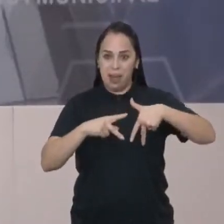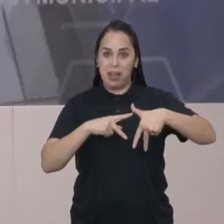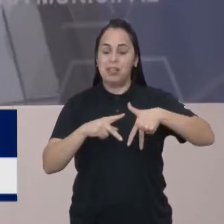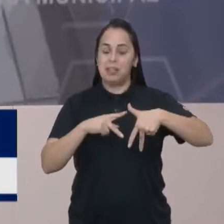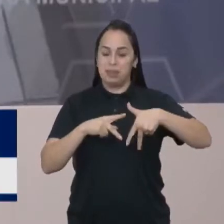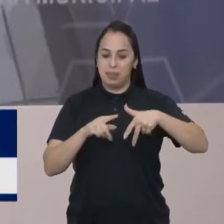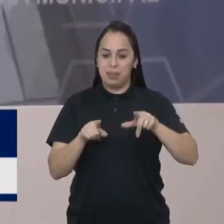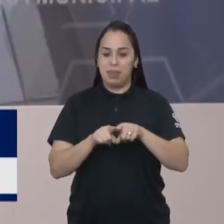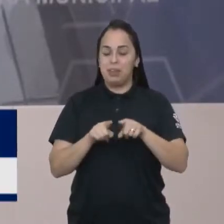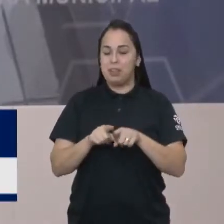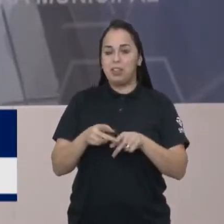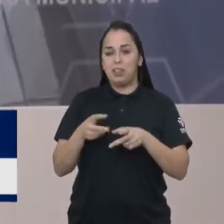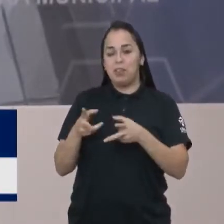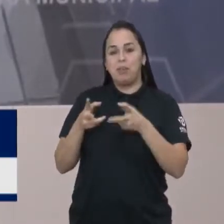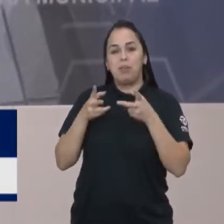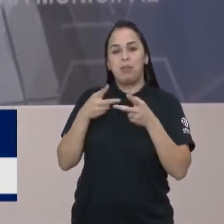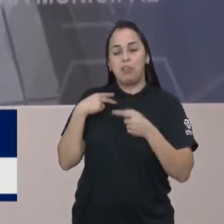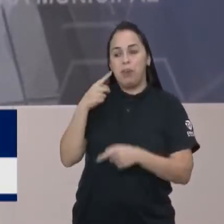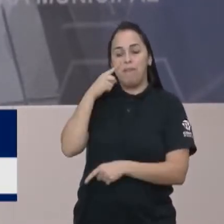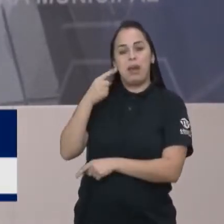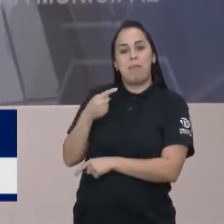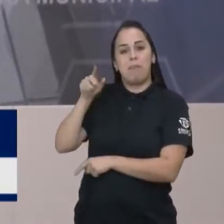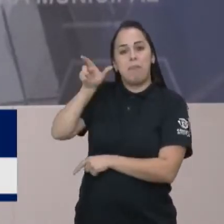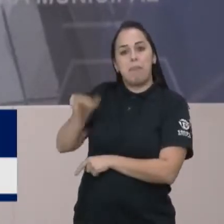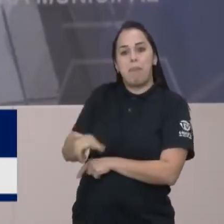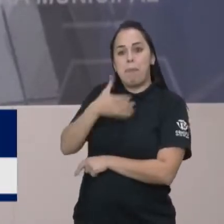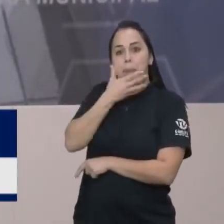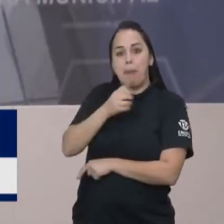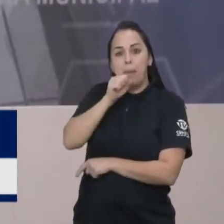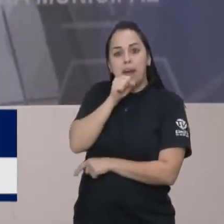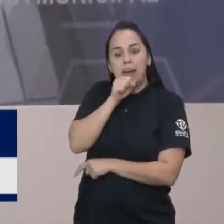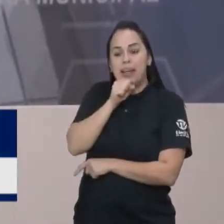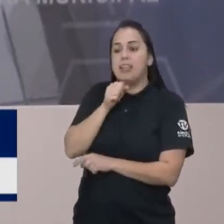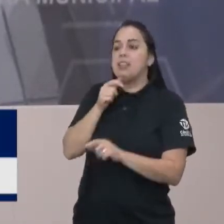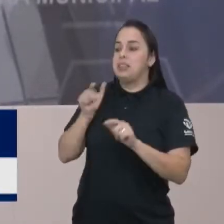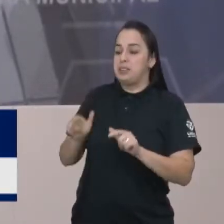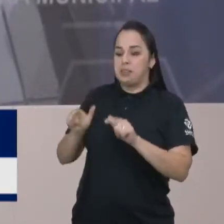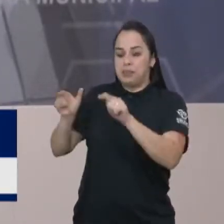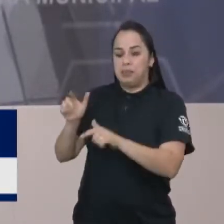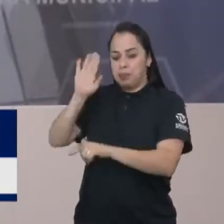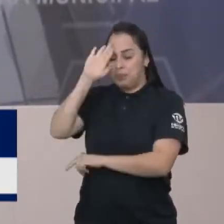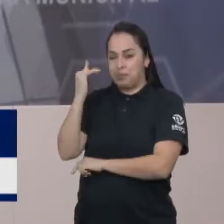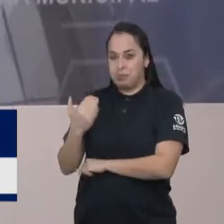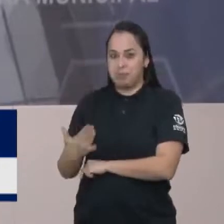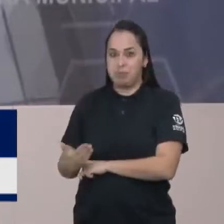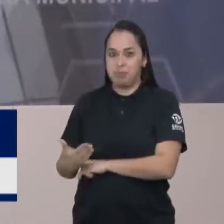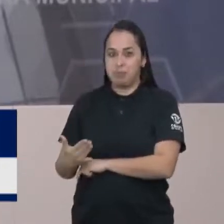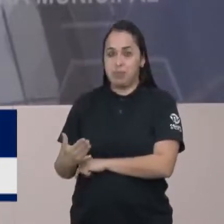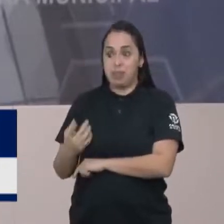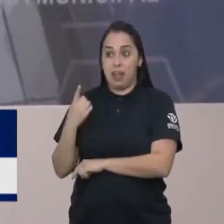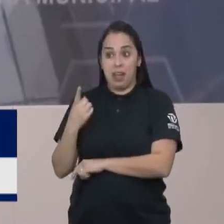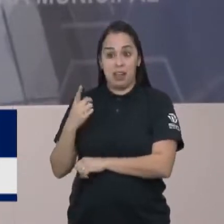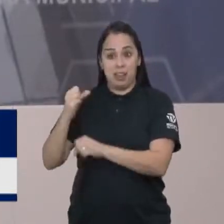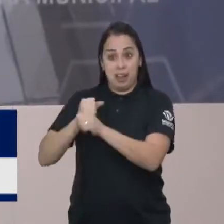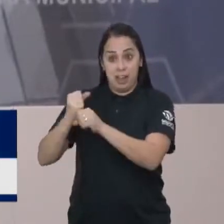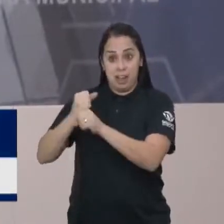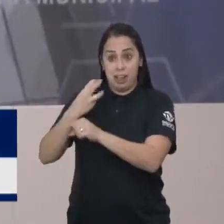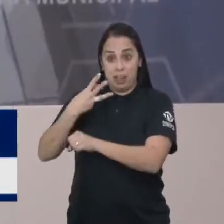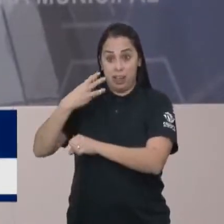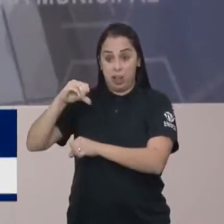de ver que meu pai está sendo merecidamente homenageado hoje, depois de 39 anos à